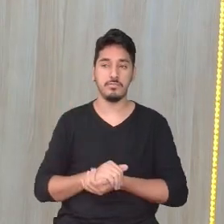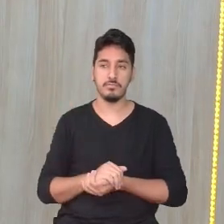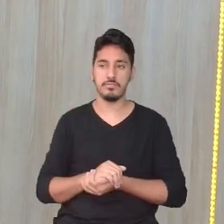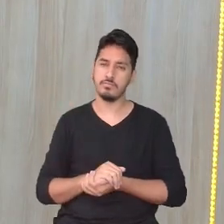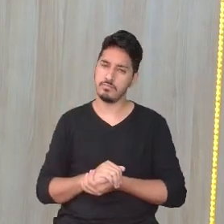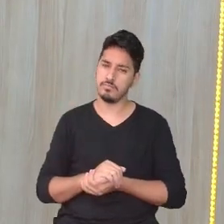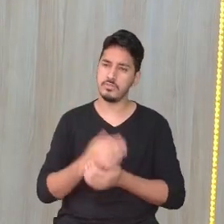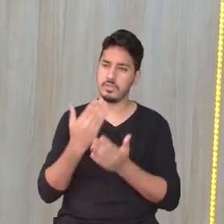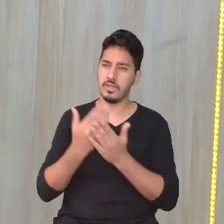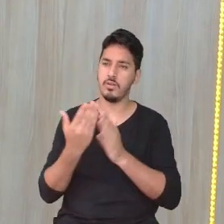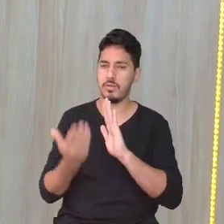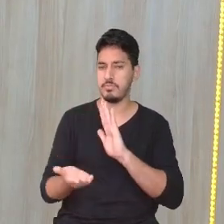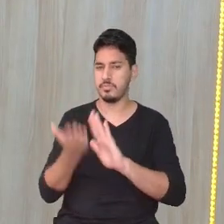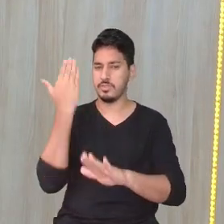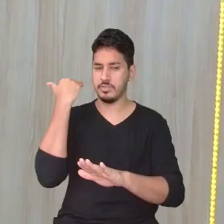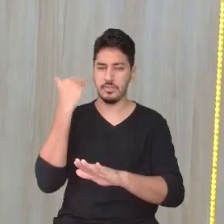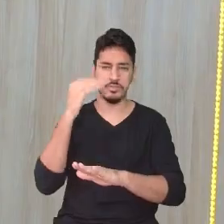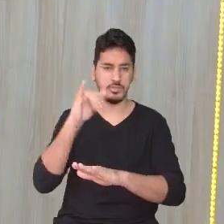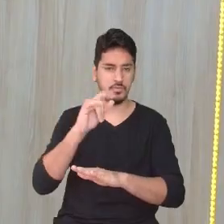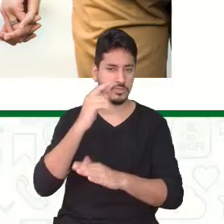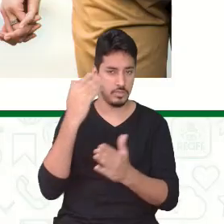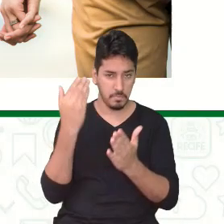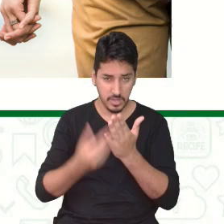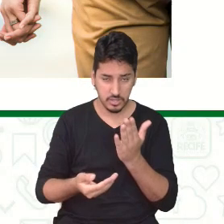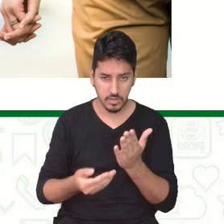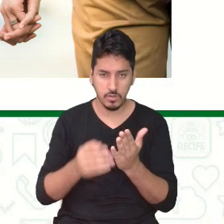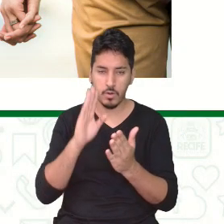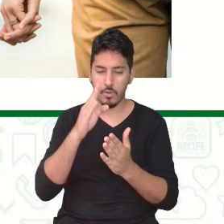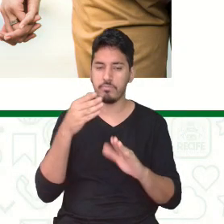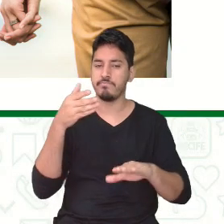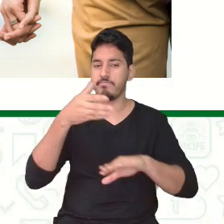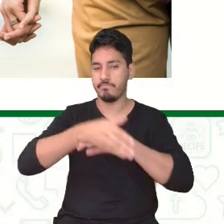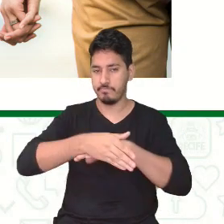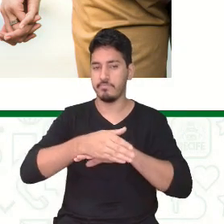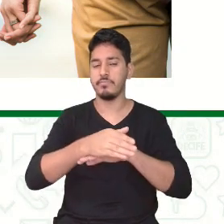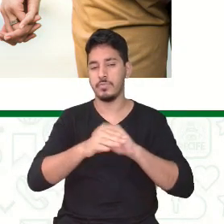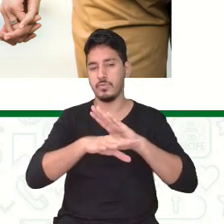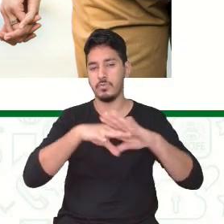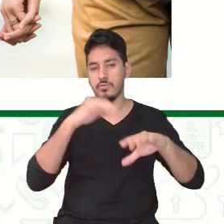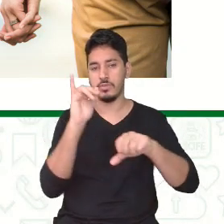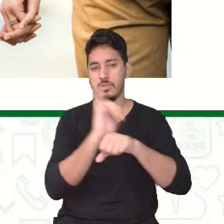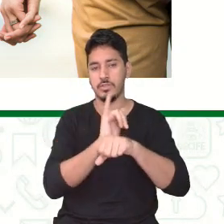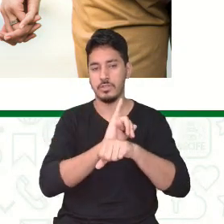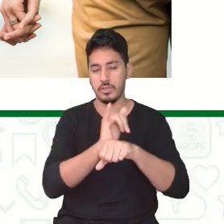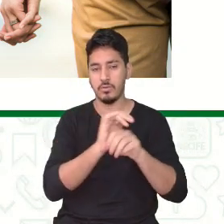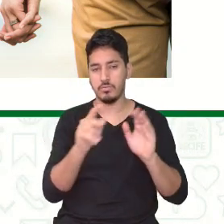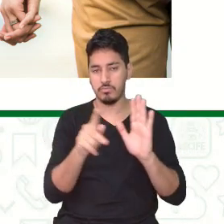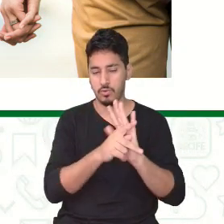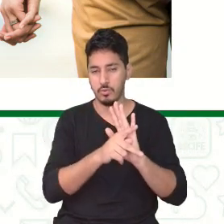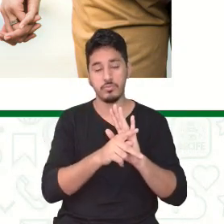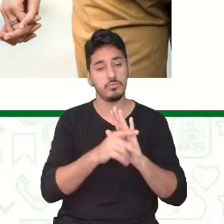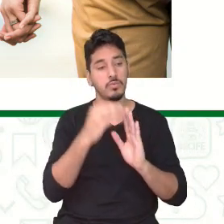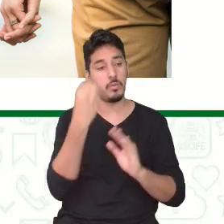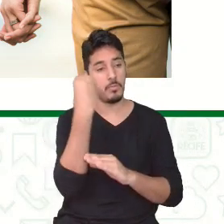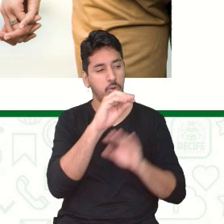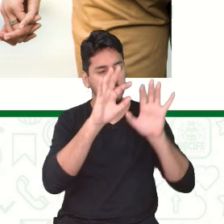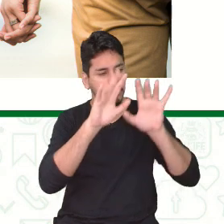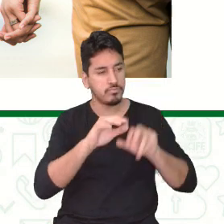na nossa aula passada, se você a perdeu, você pode entrar aqui no nosso canal do YouTube, escreve Educa